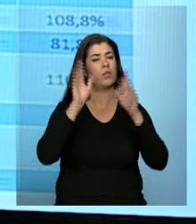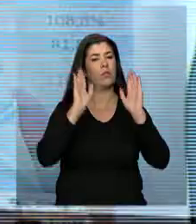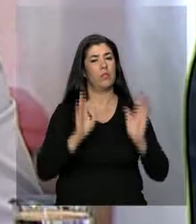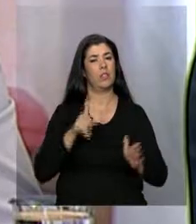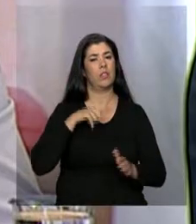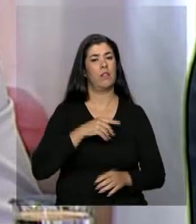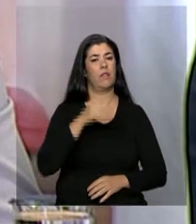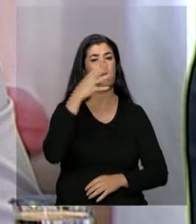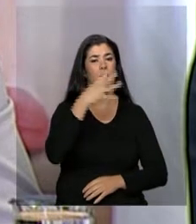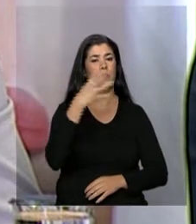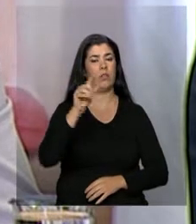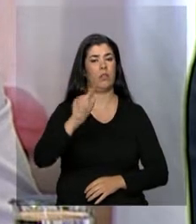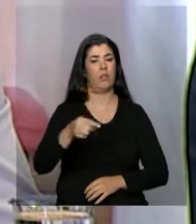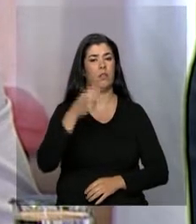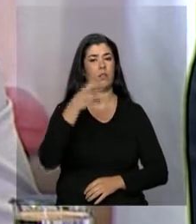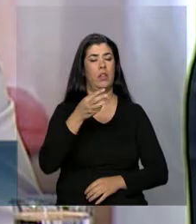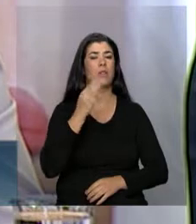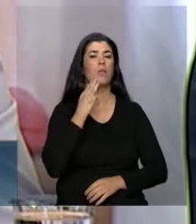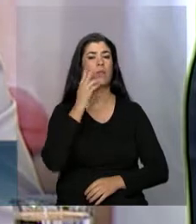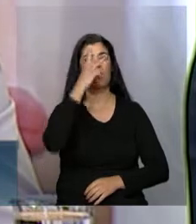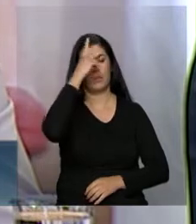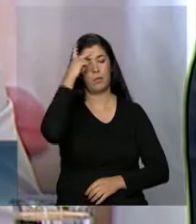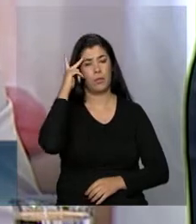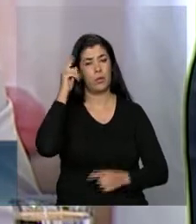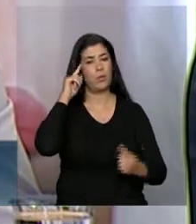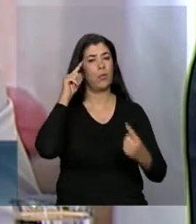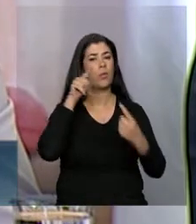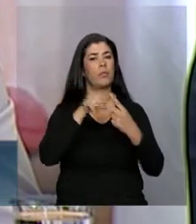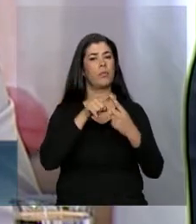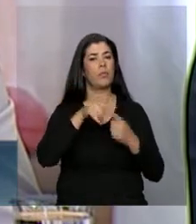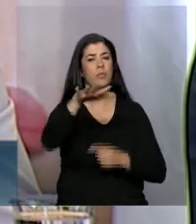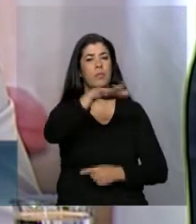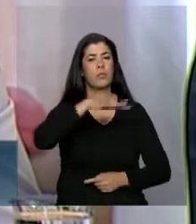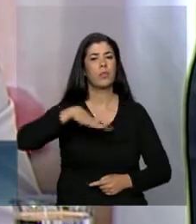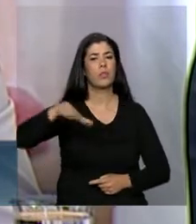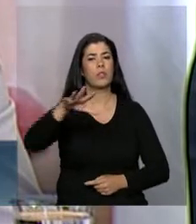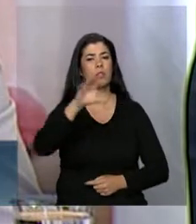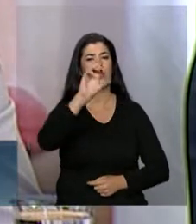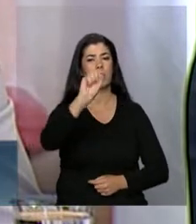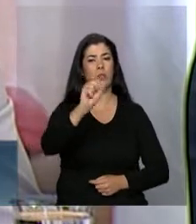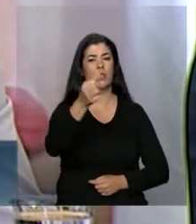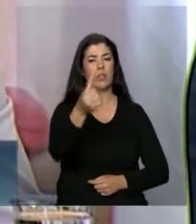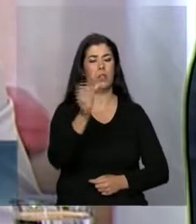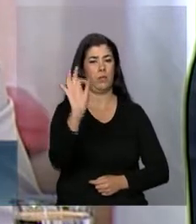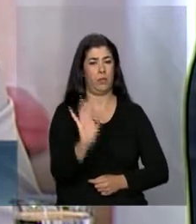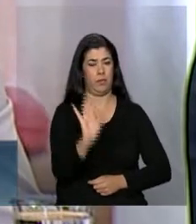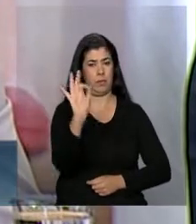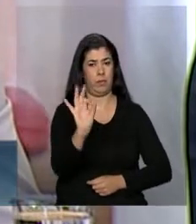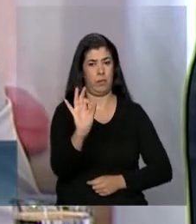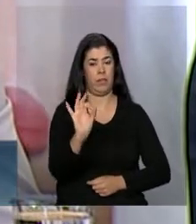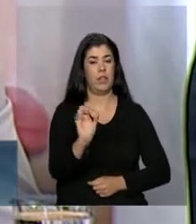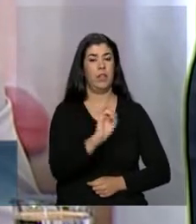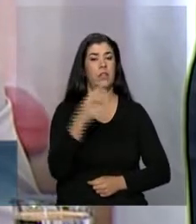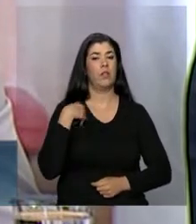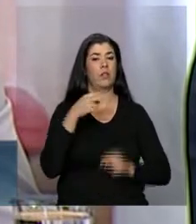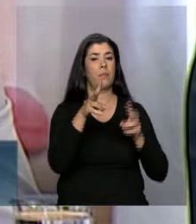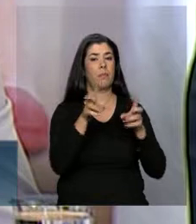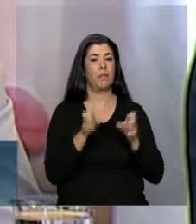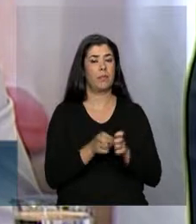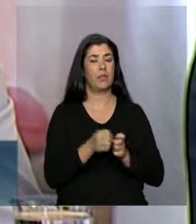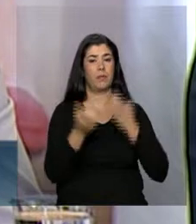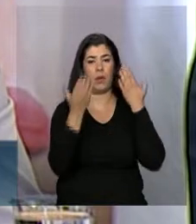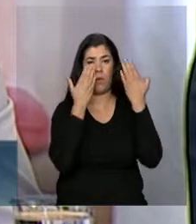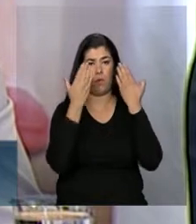vacinamos 44,3 milhões, atingindo uma cobertura de 86%. Quando nós podemos olhar nesse